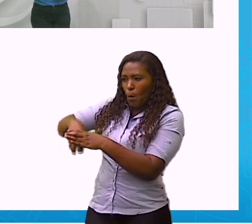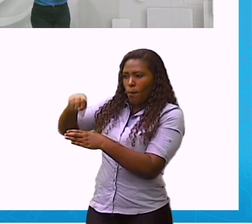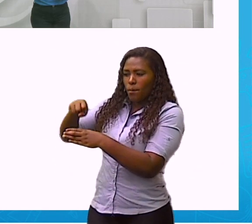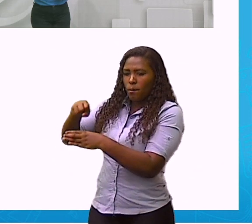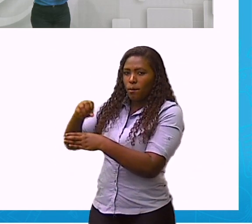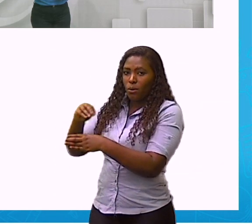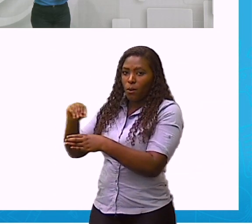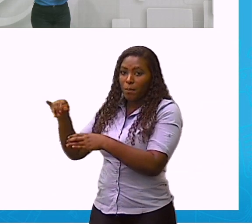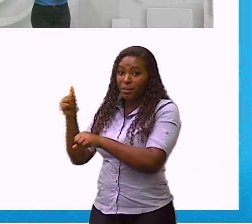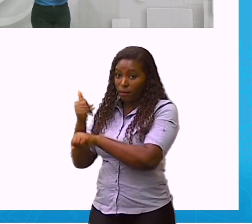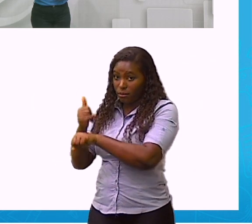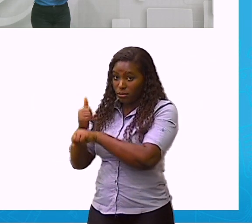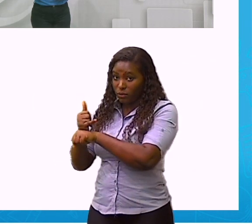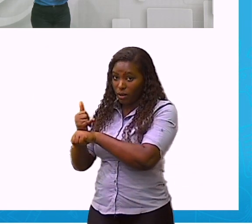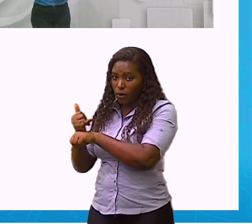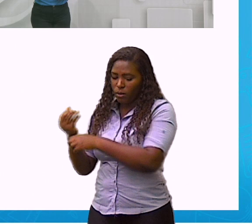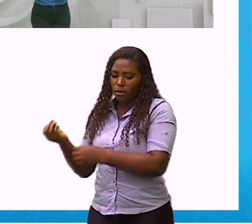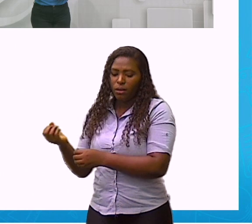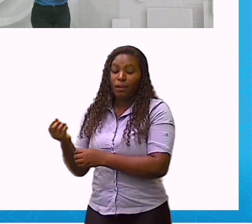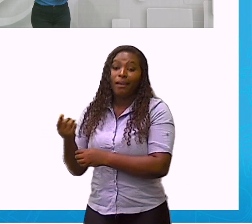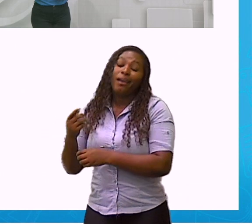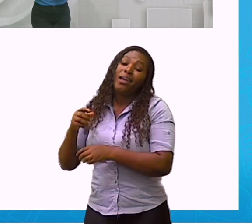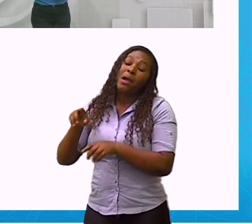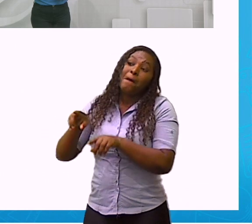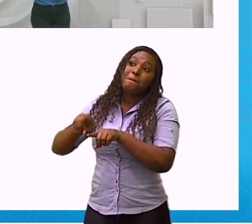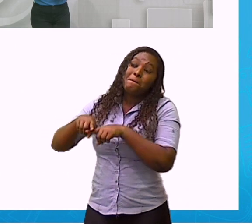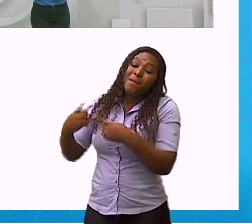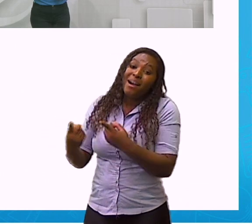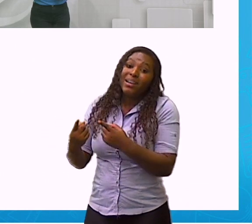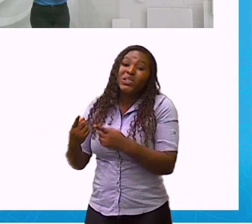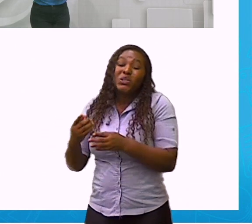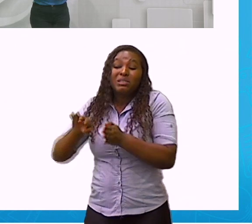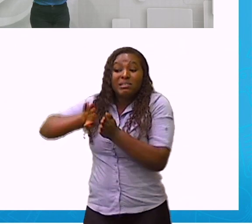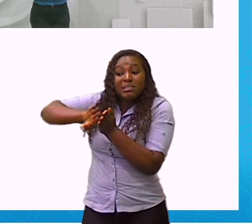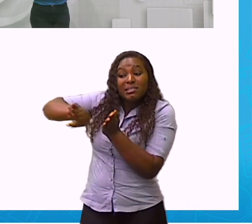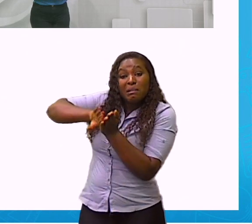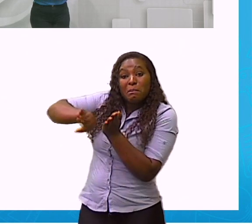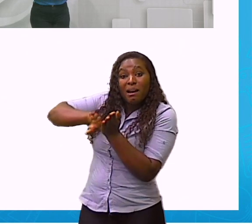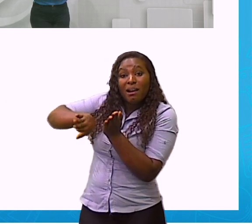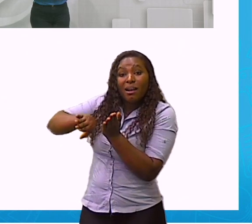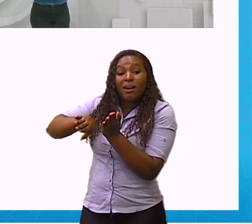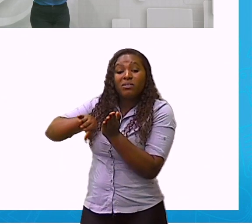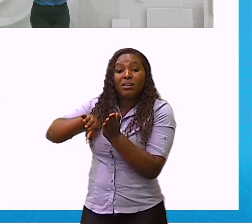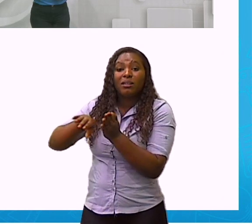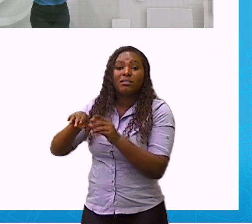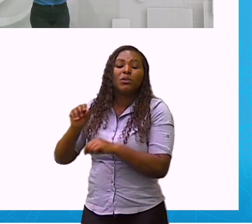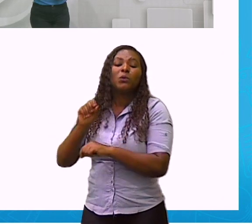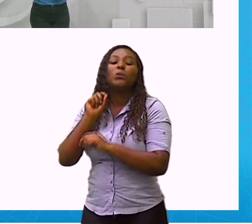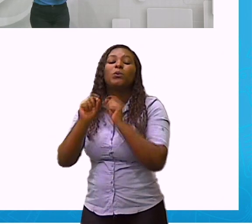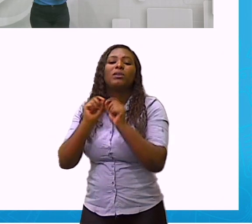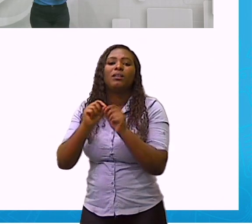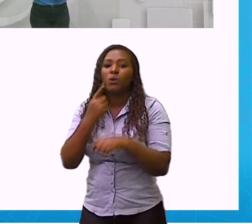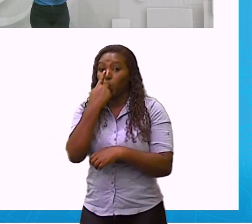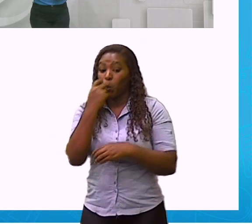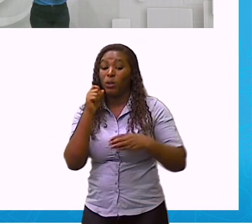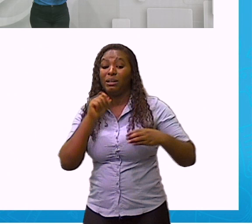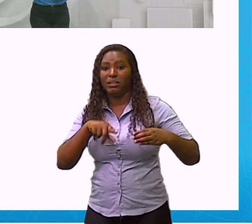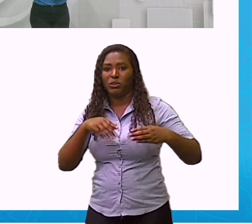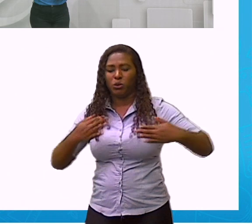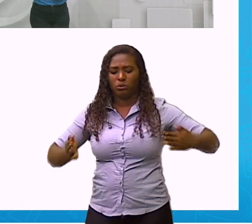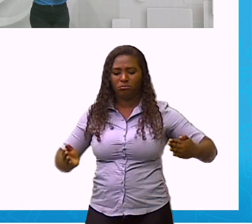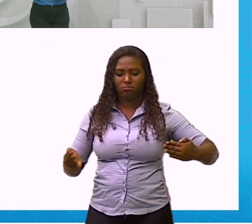em apenas 15 minutos à pequena localidade de Bento Rodrigues, situada a 8 quilômetros